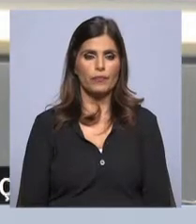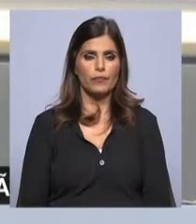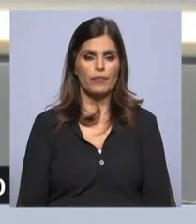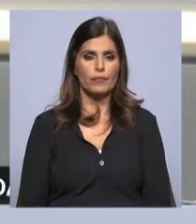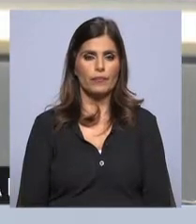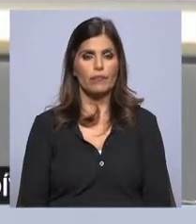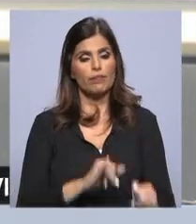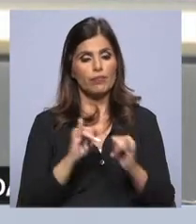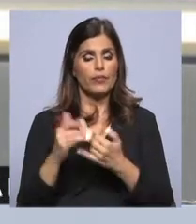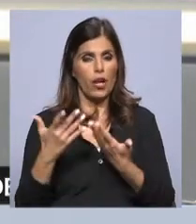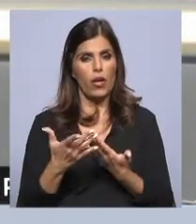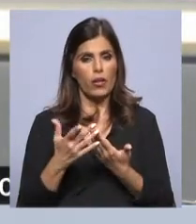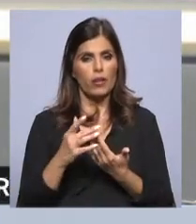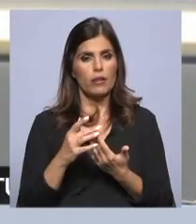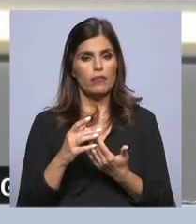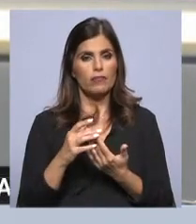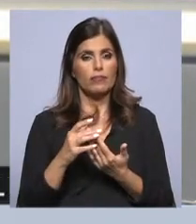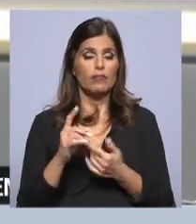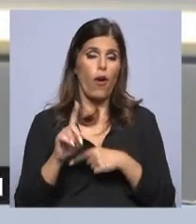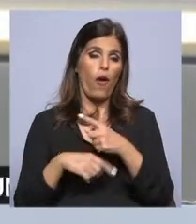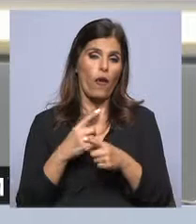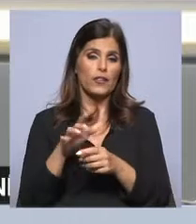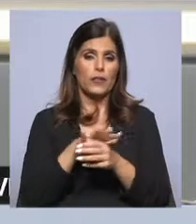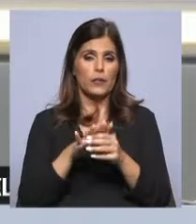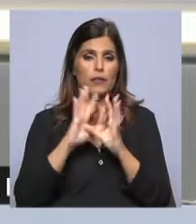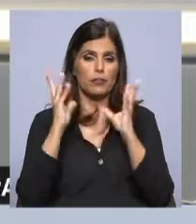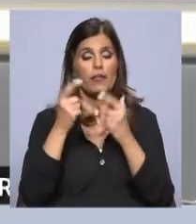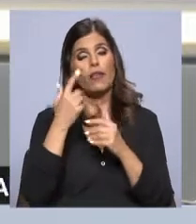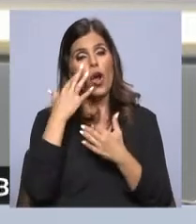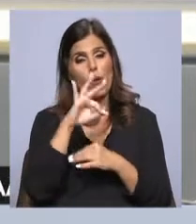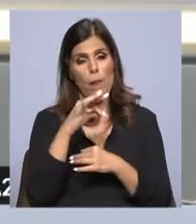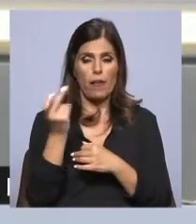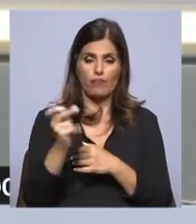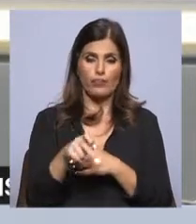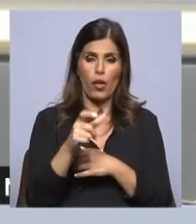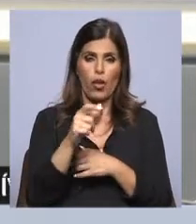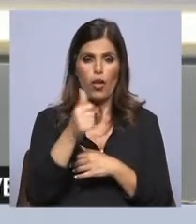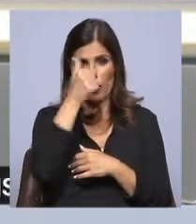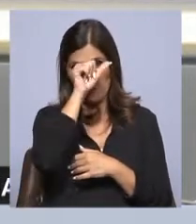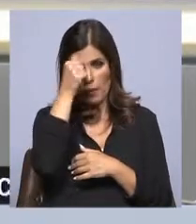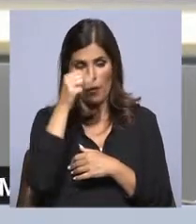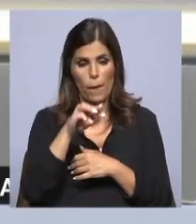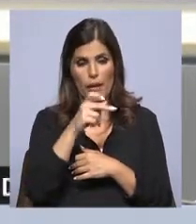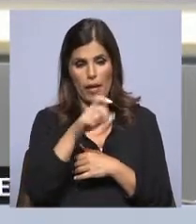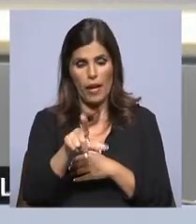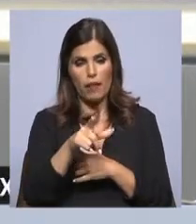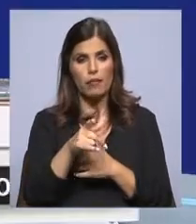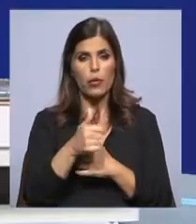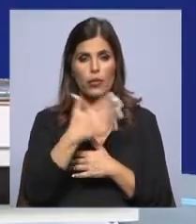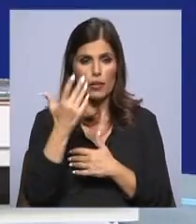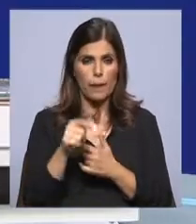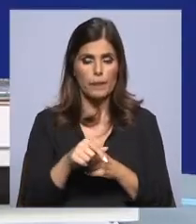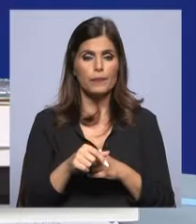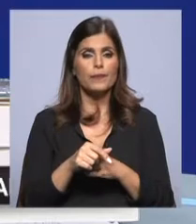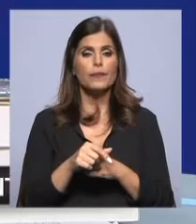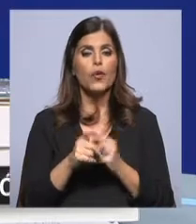E seguimos agora com outros voos espaciais. Está connosco, como é habitual, ao domingo, o Miguel Gonçalves, comentador da RTP. Bom dia, Miguel. Bom dia,